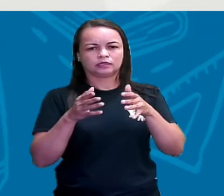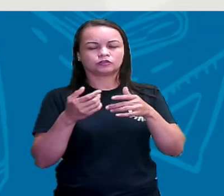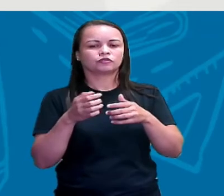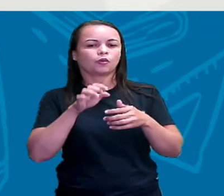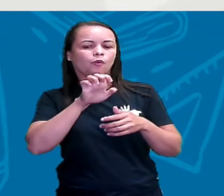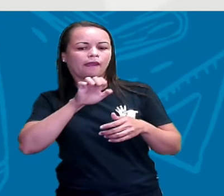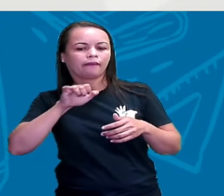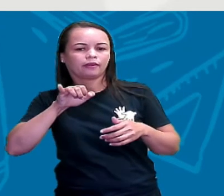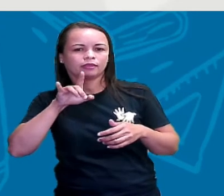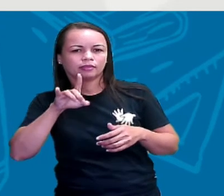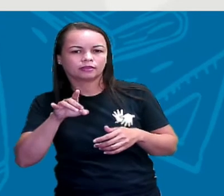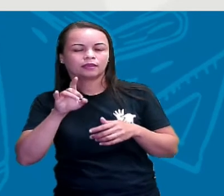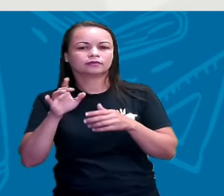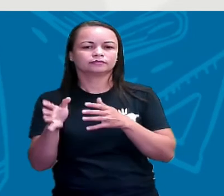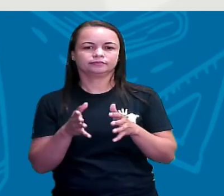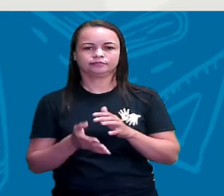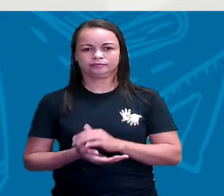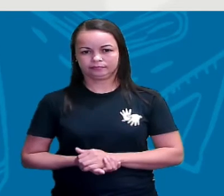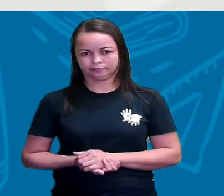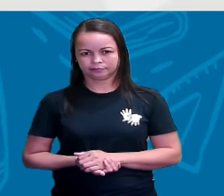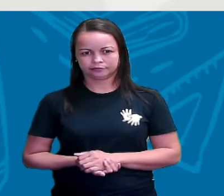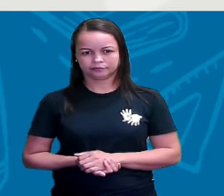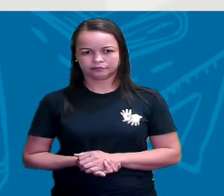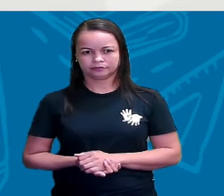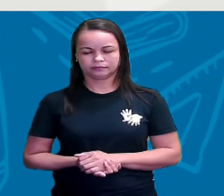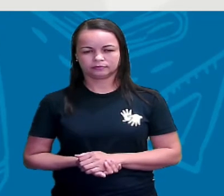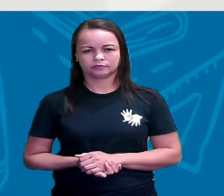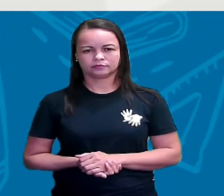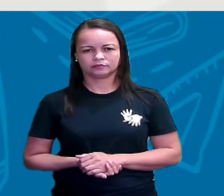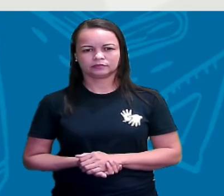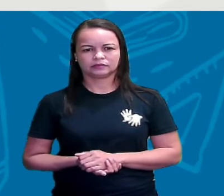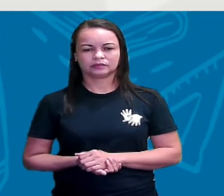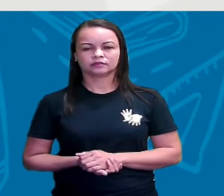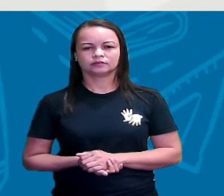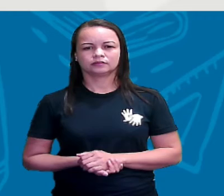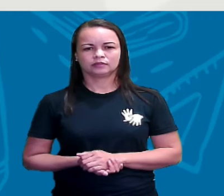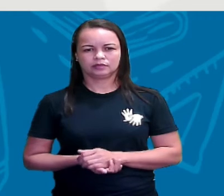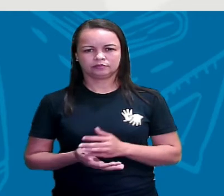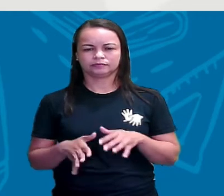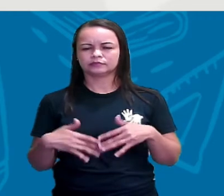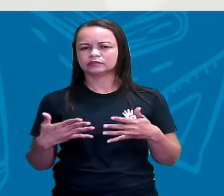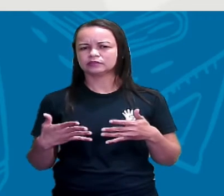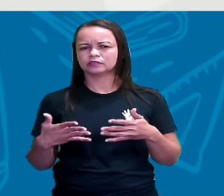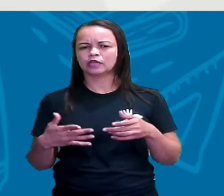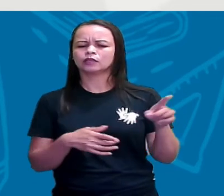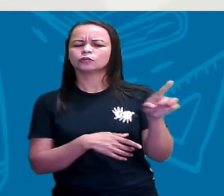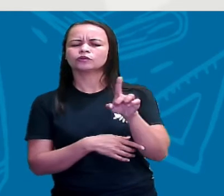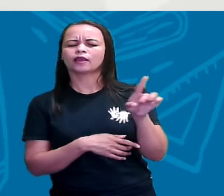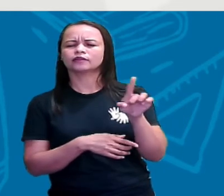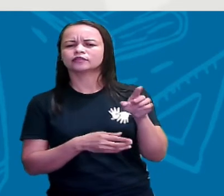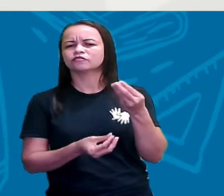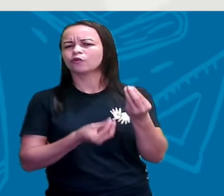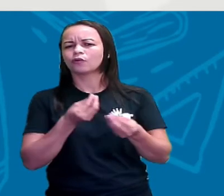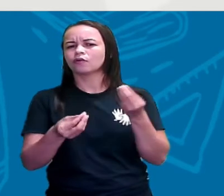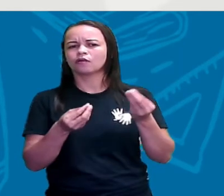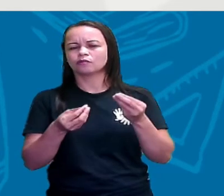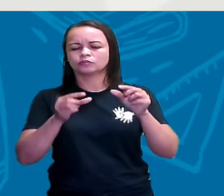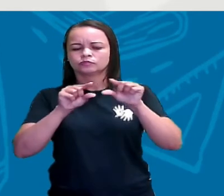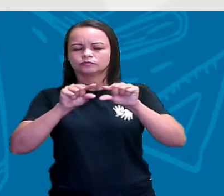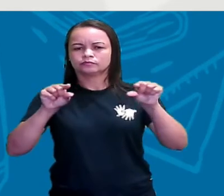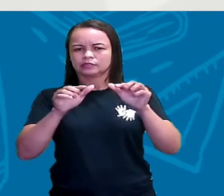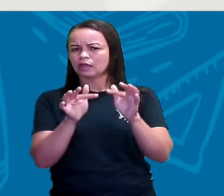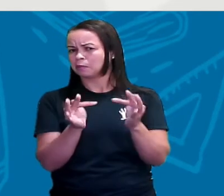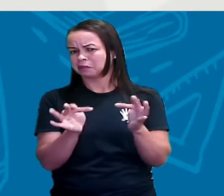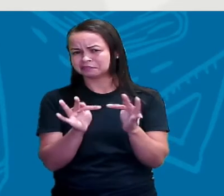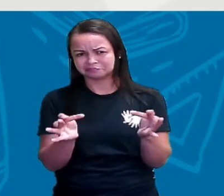a afirmativa já matou. She went to the United States of America. E na negativa, como é que eu faço?